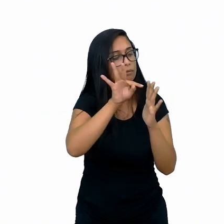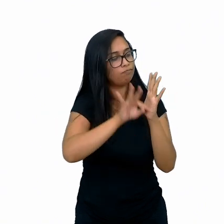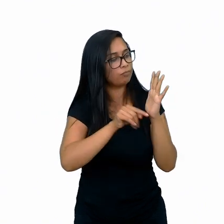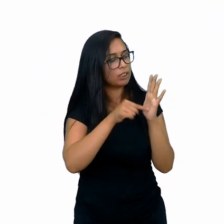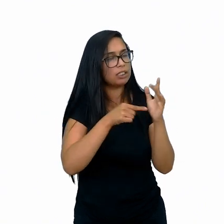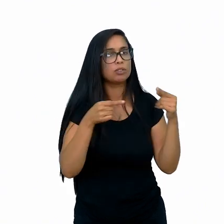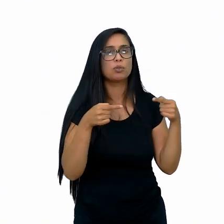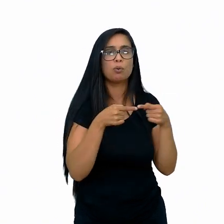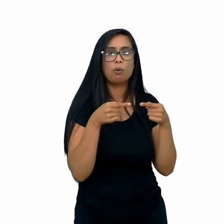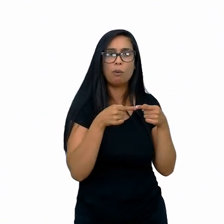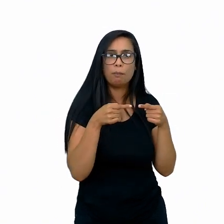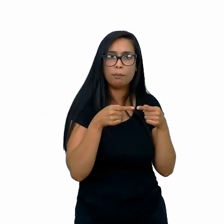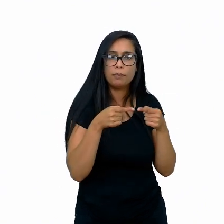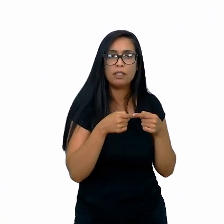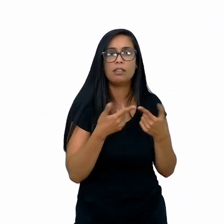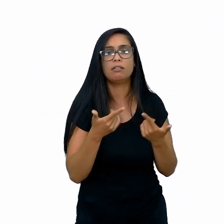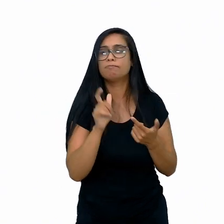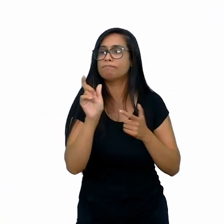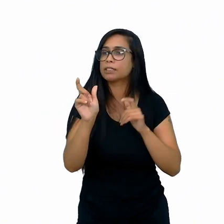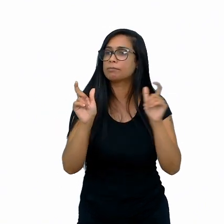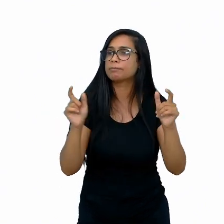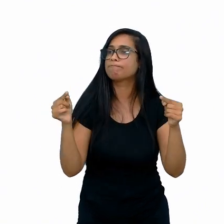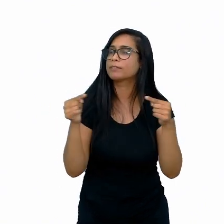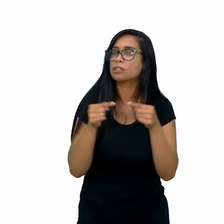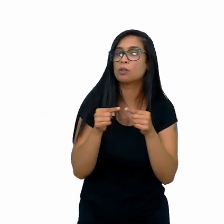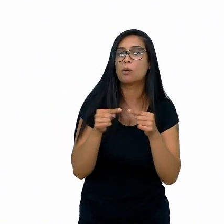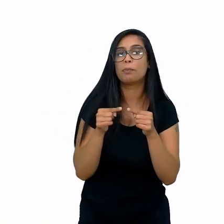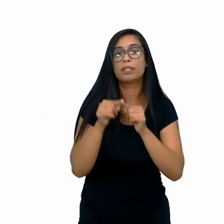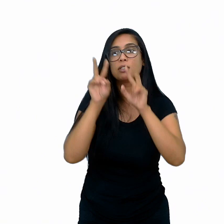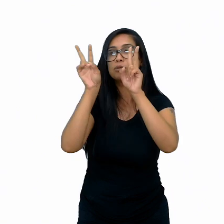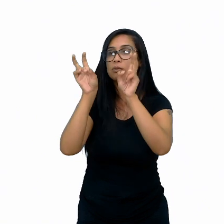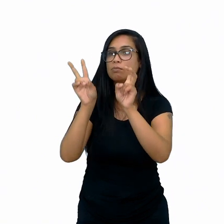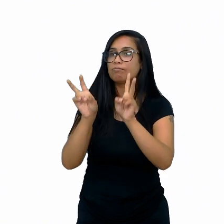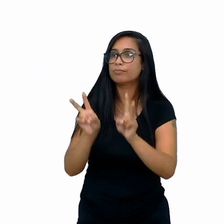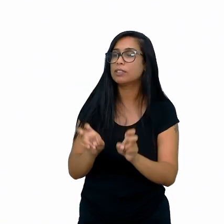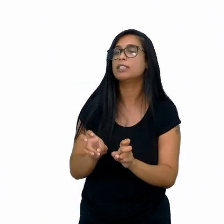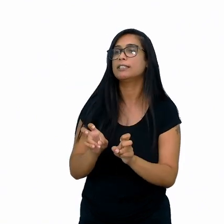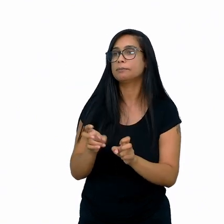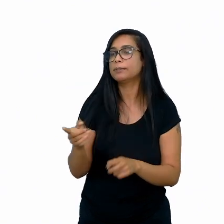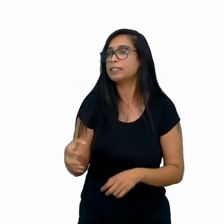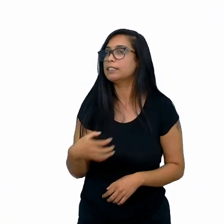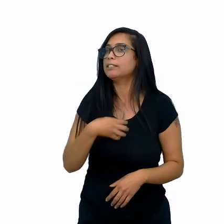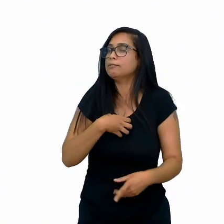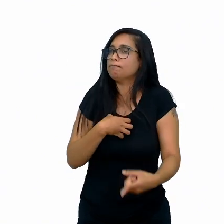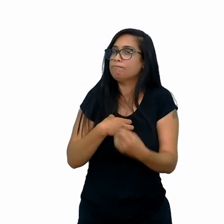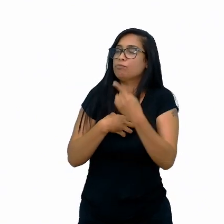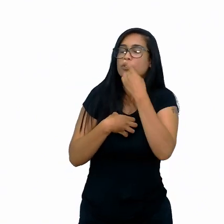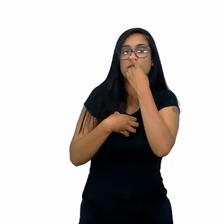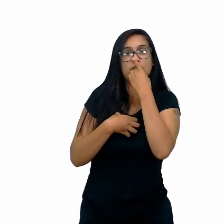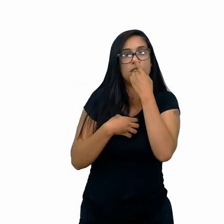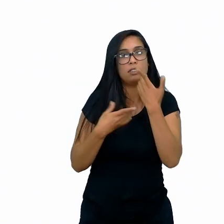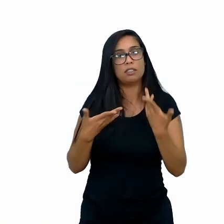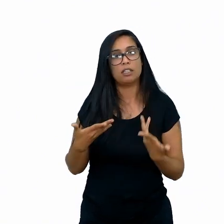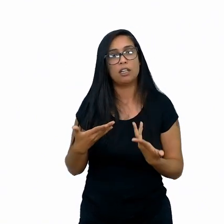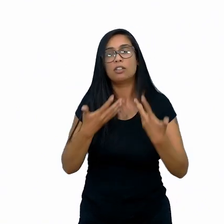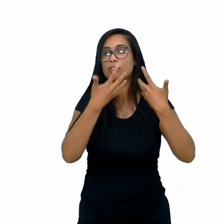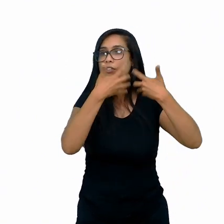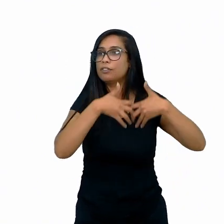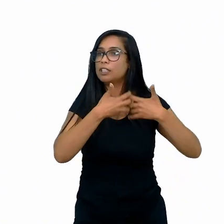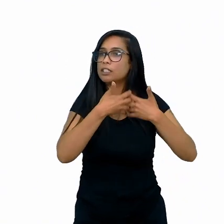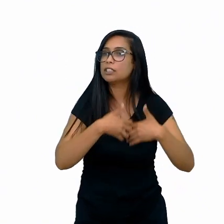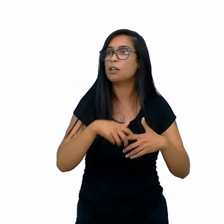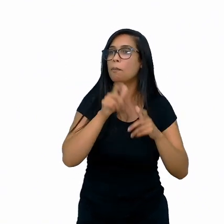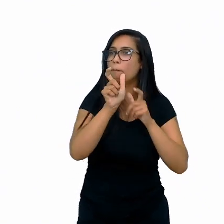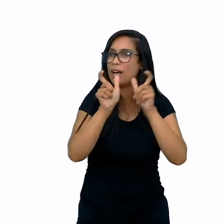está sendo escrito, se os assuntos são pertinentes e se relacionam, se não há repetição de